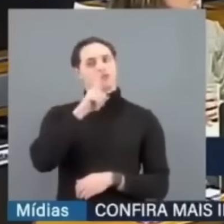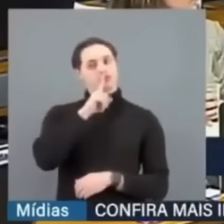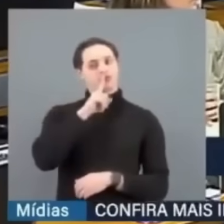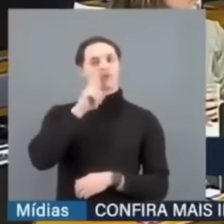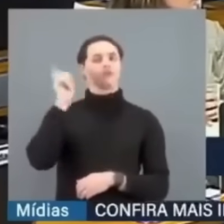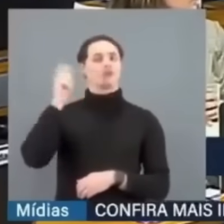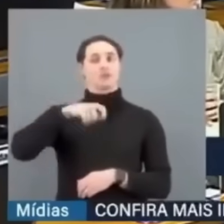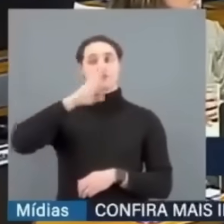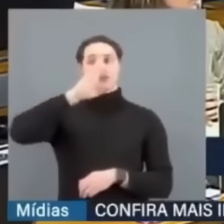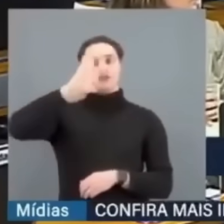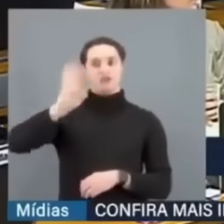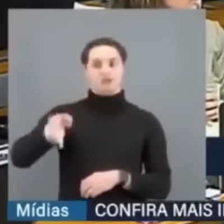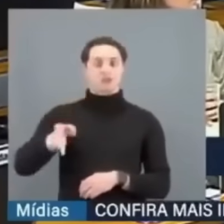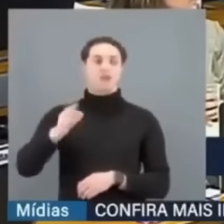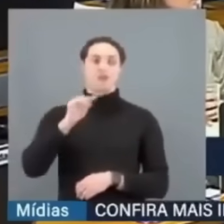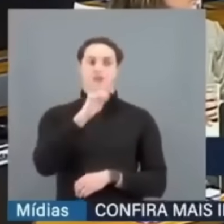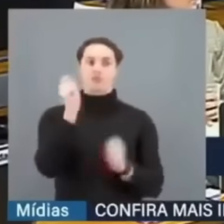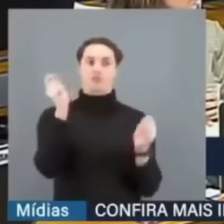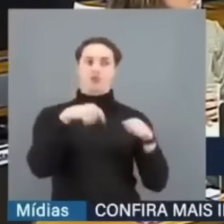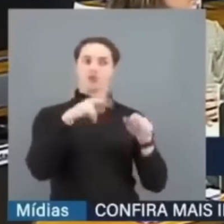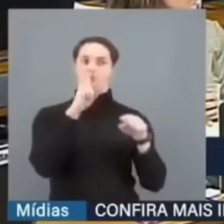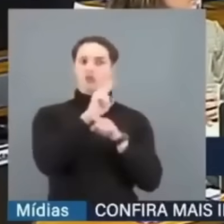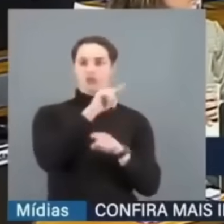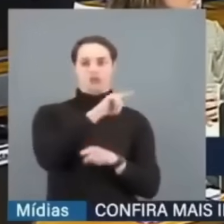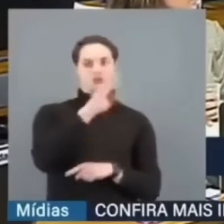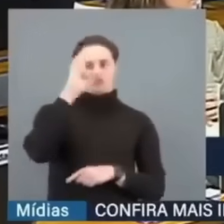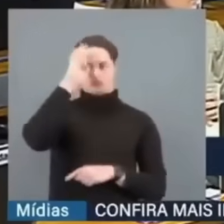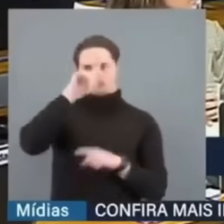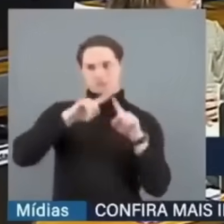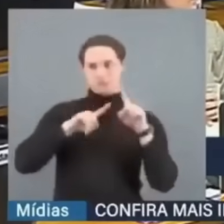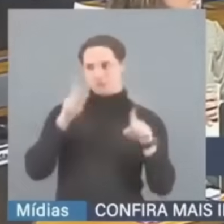do senhor pode acobertar o Bolsonaro, mas também não vai livrá-lo da prisão.